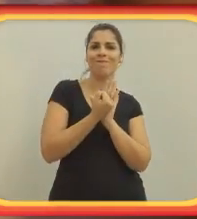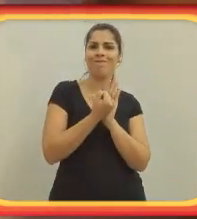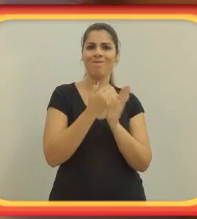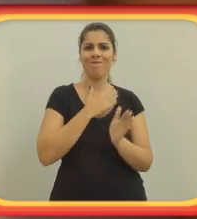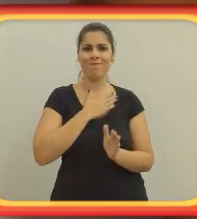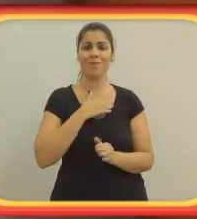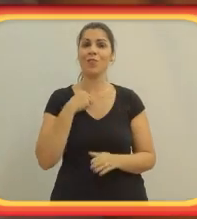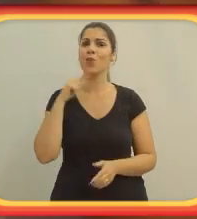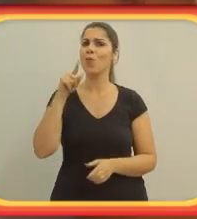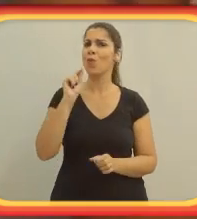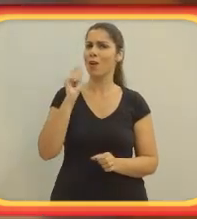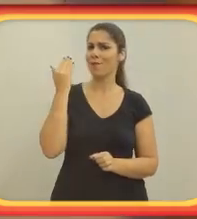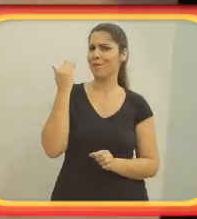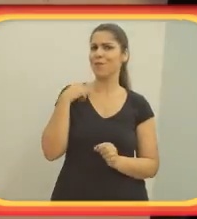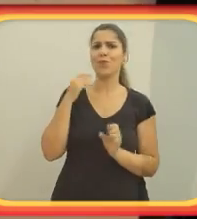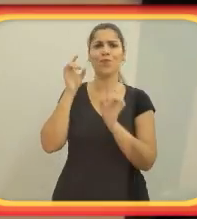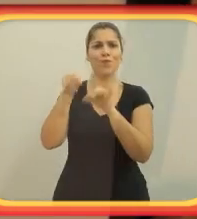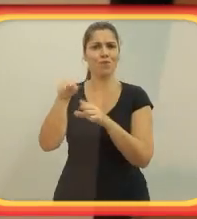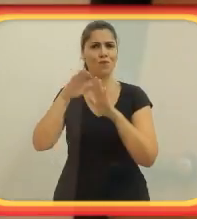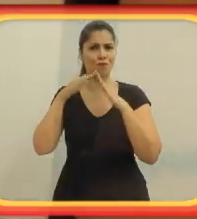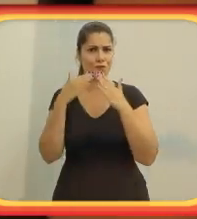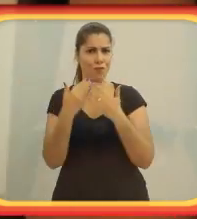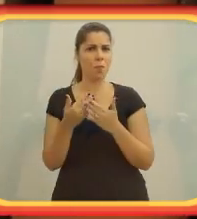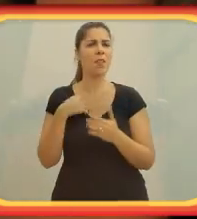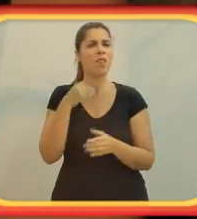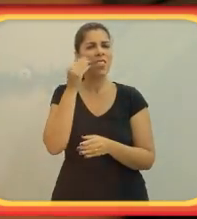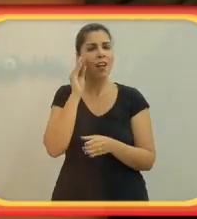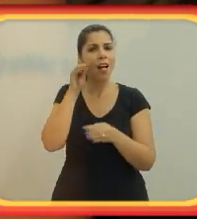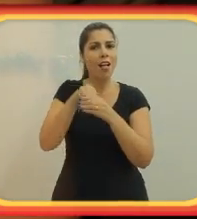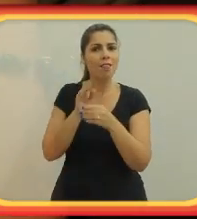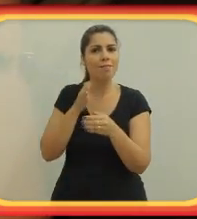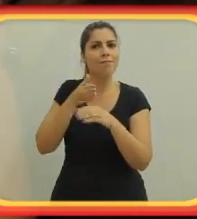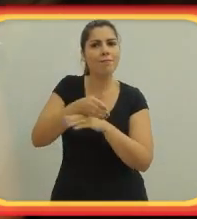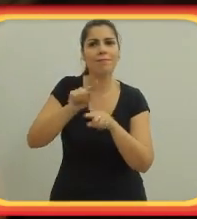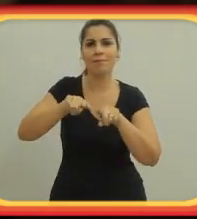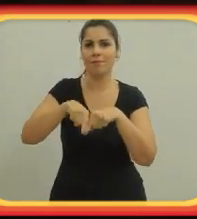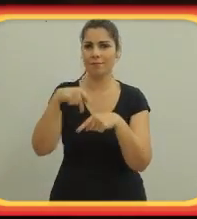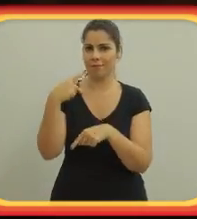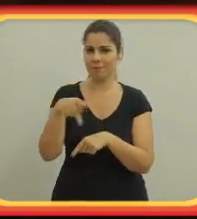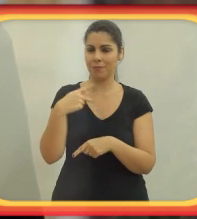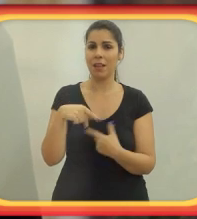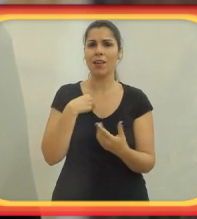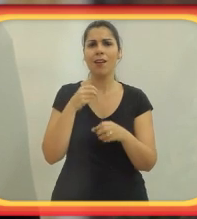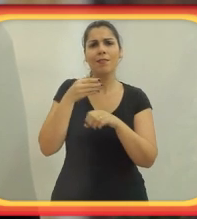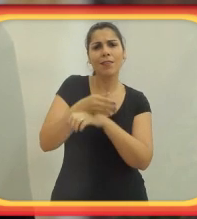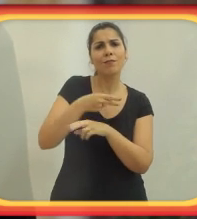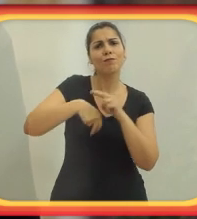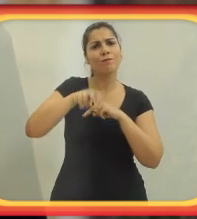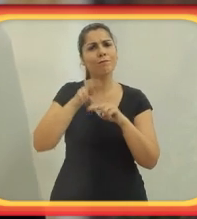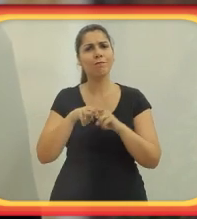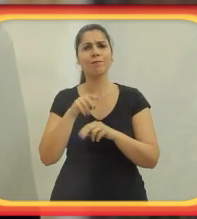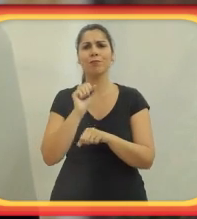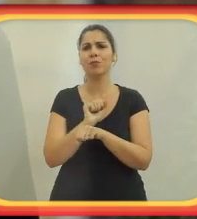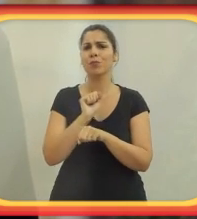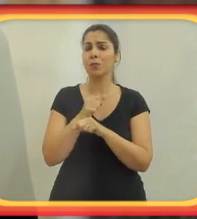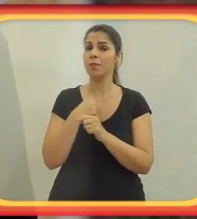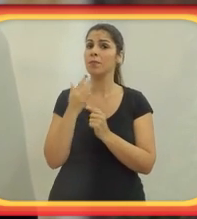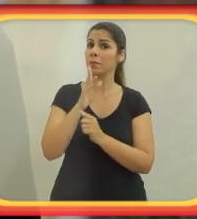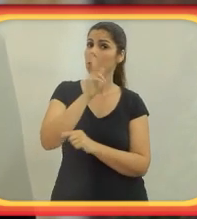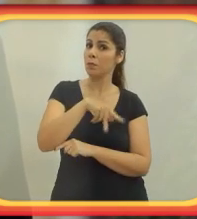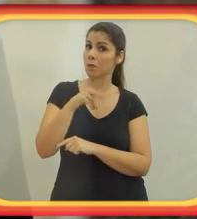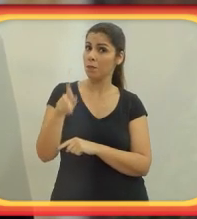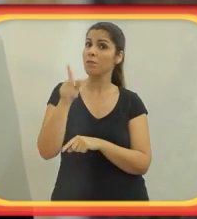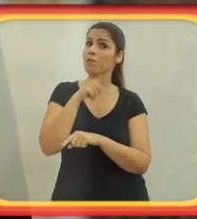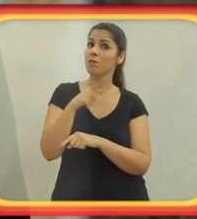desenho. Mão de Rafaela segurando um lápis. Ela desenha em um caderno. Falar em preconceito foi algo